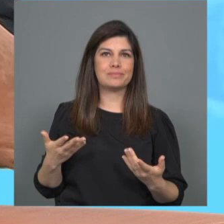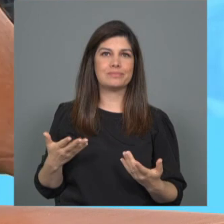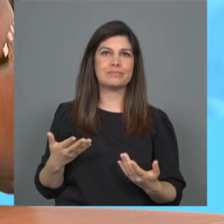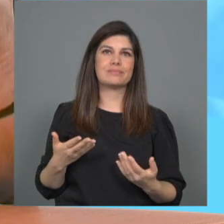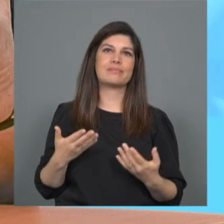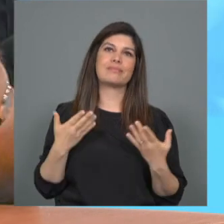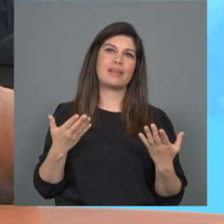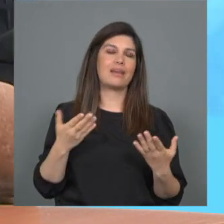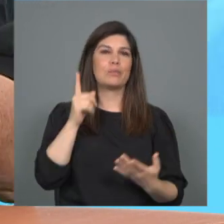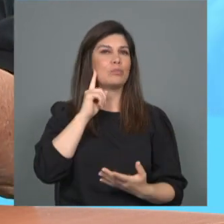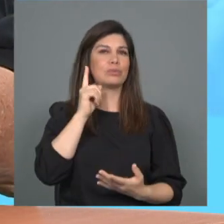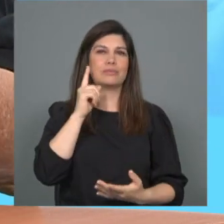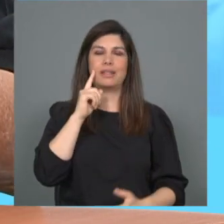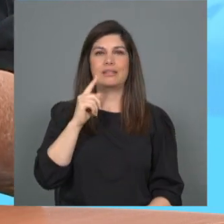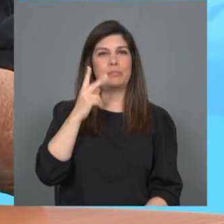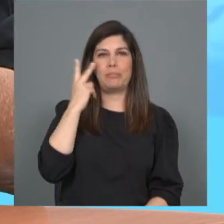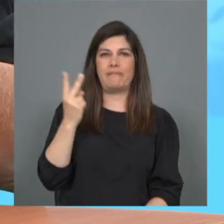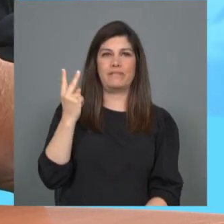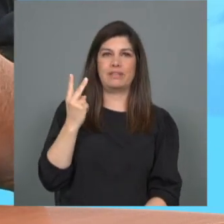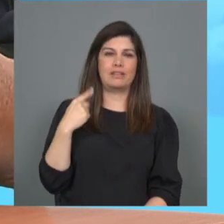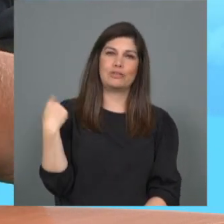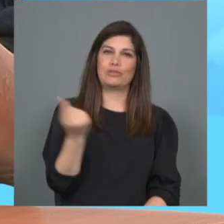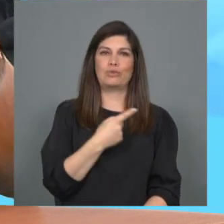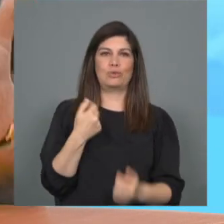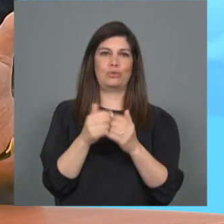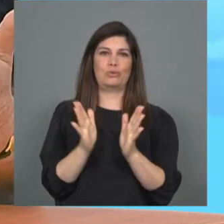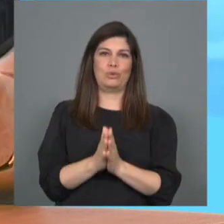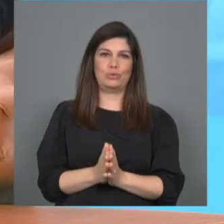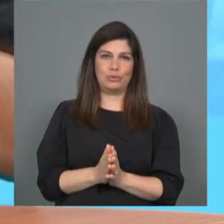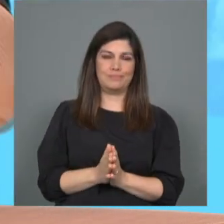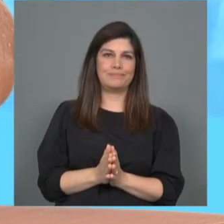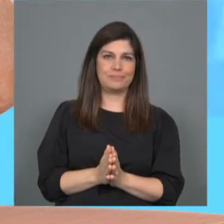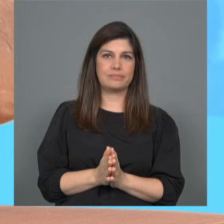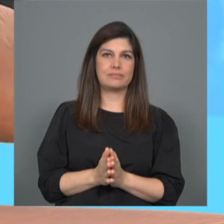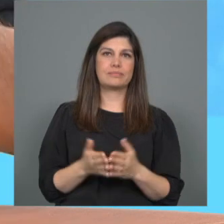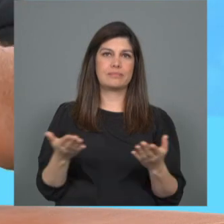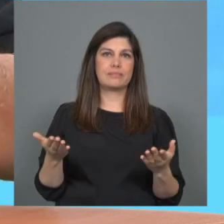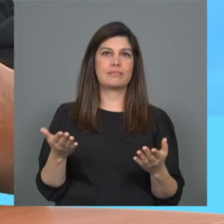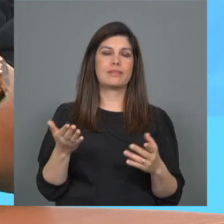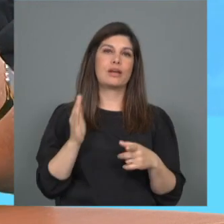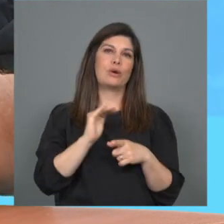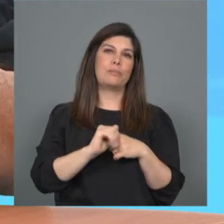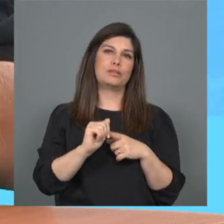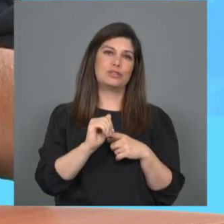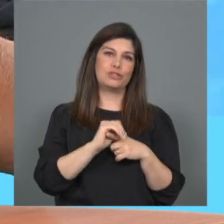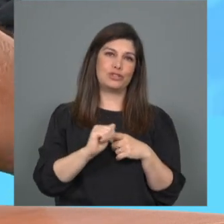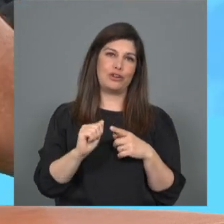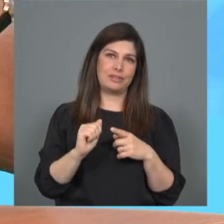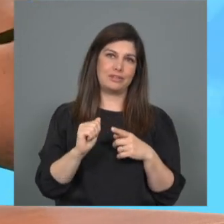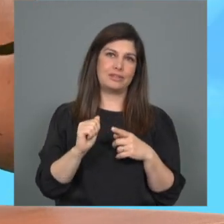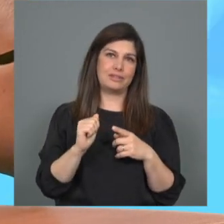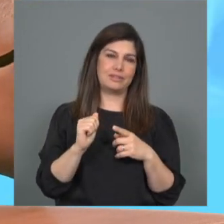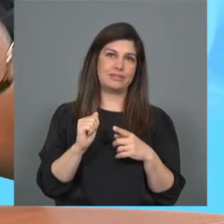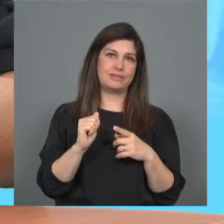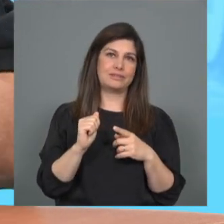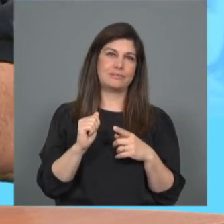de sobrevivência. E então, eu acho que é uma sorte muito grande, em linguagem técnica não se diz sorte, diz é uma